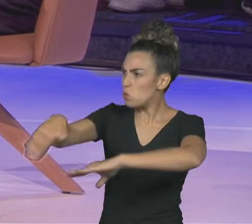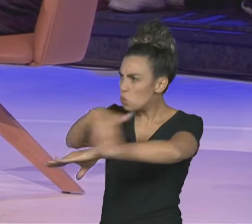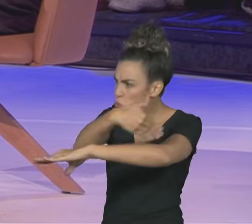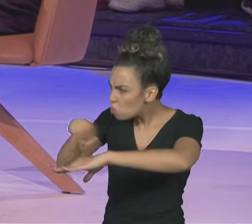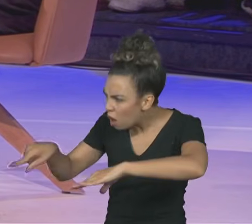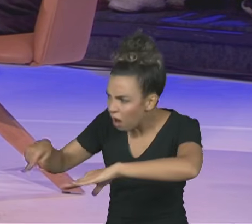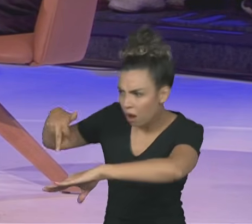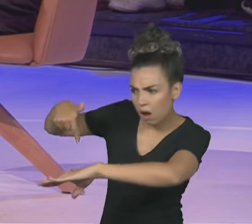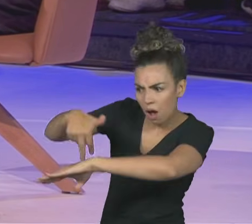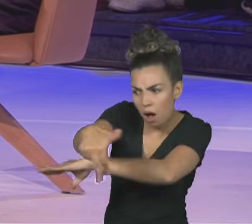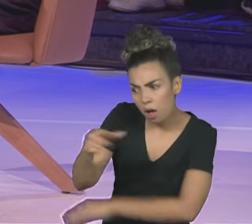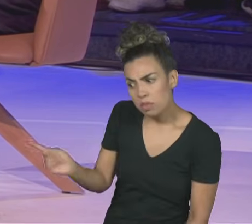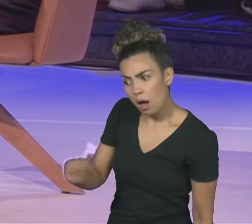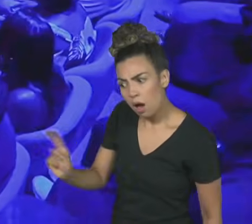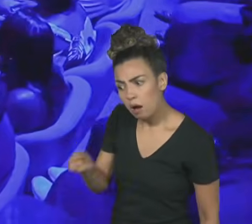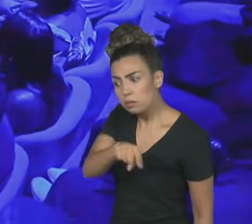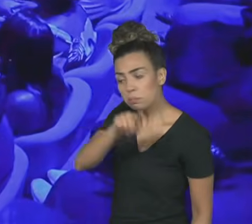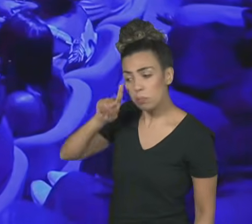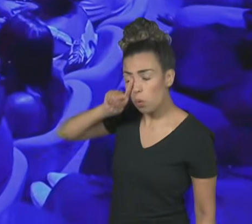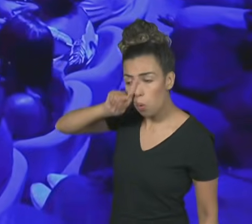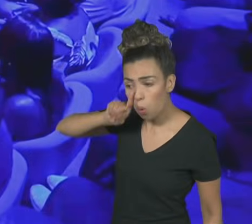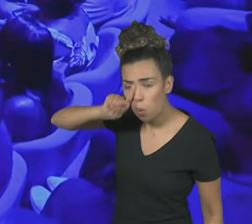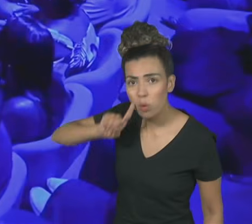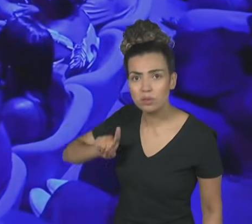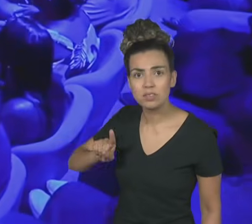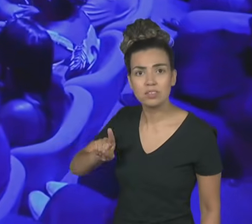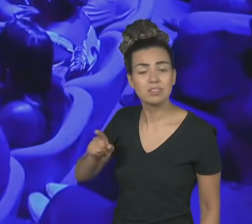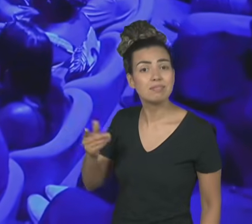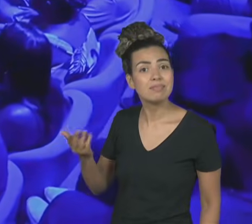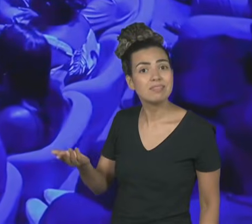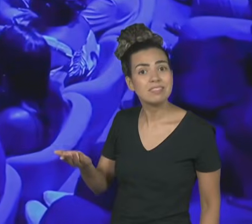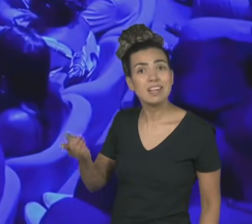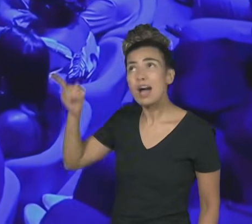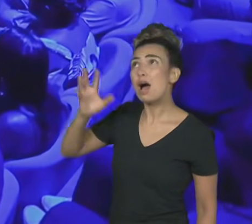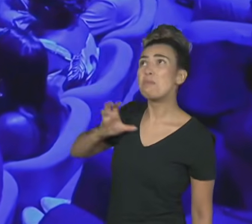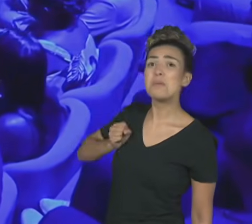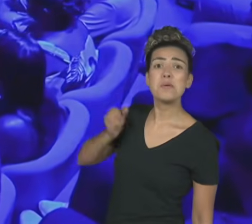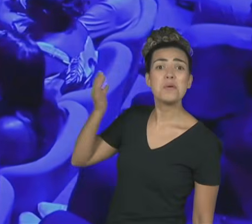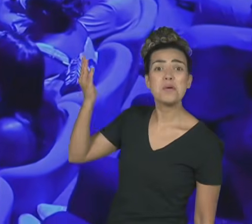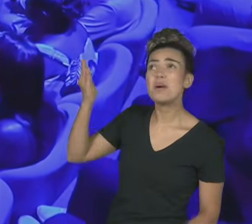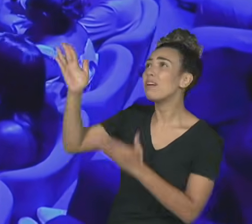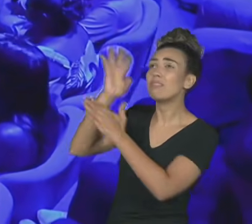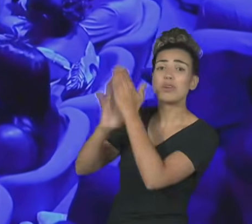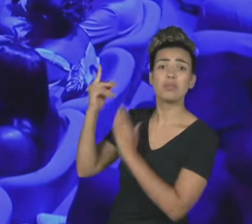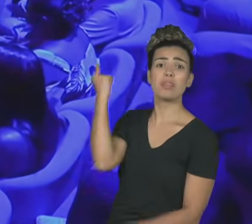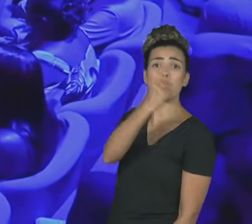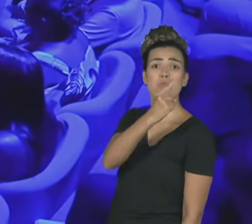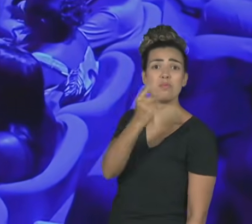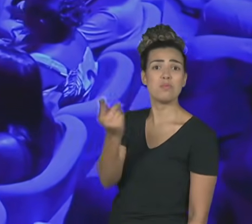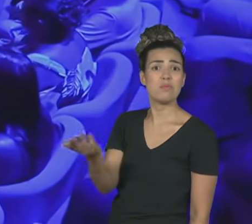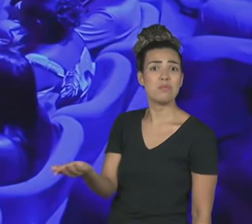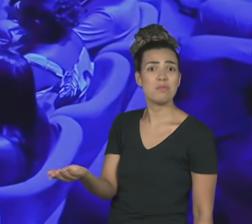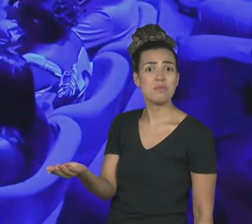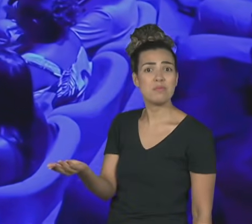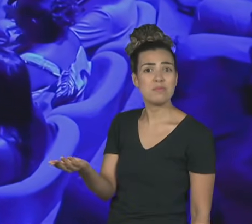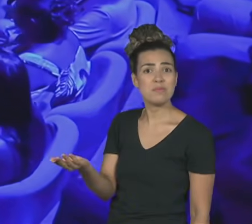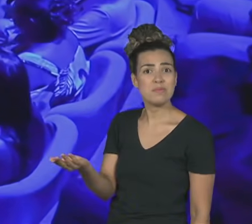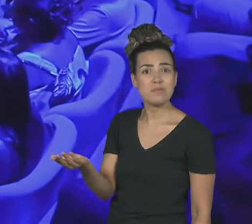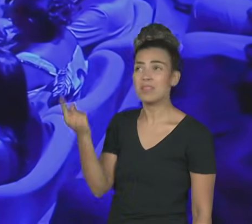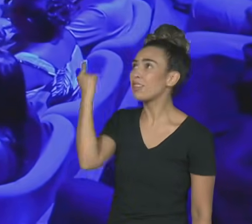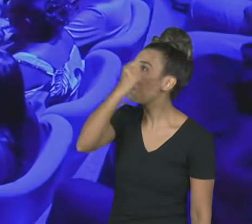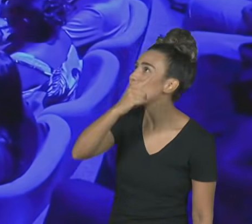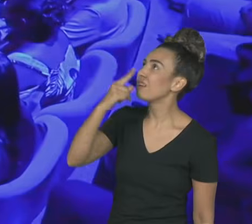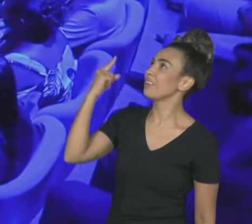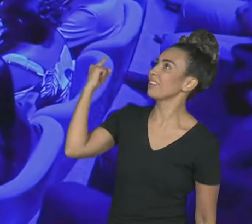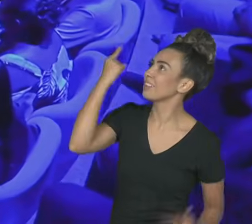rua porque está perigoso. Ou seja, os amores mais interessantes são aqueles que te dizem não. E que